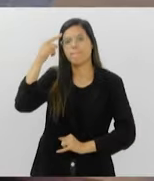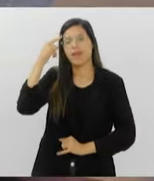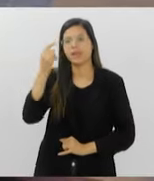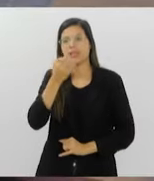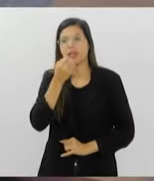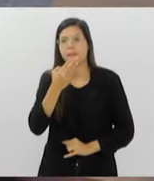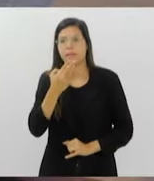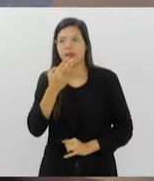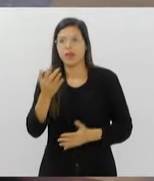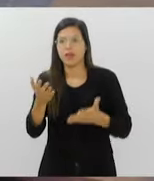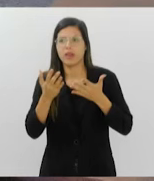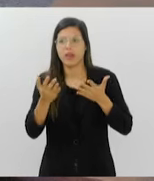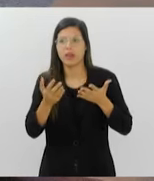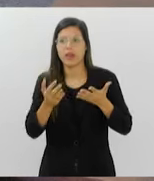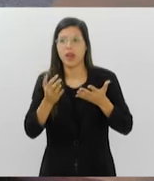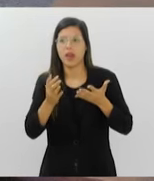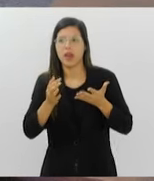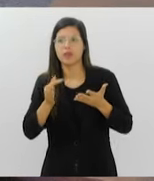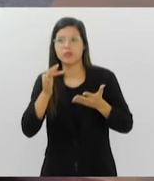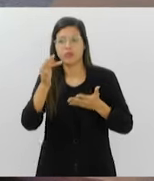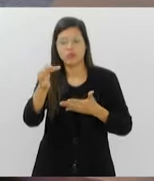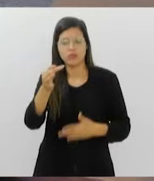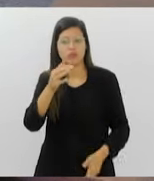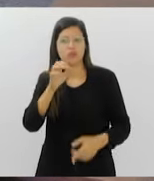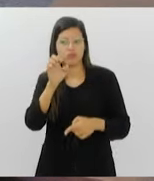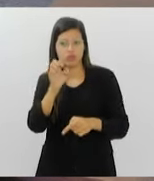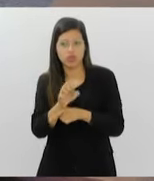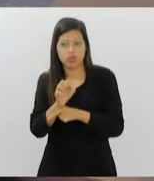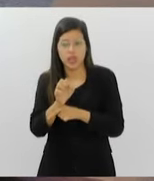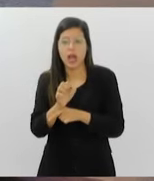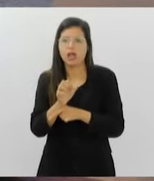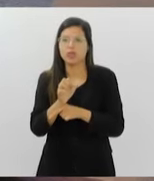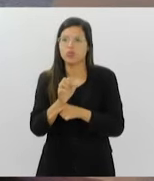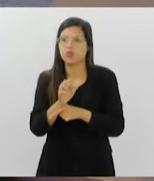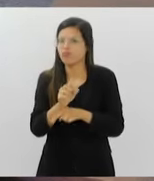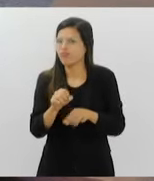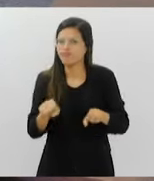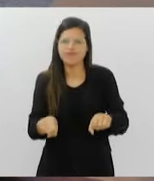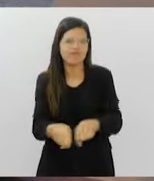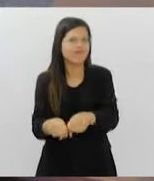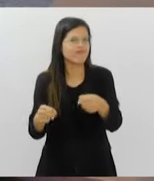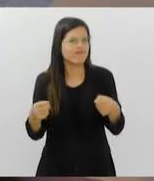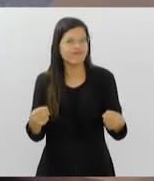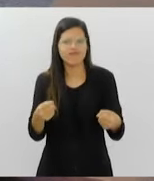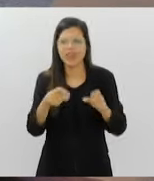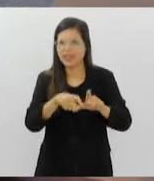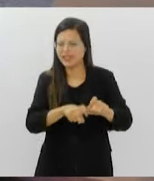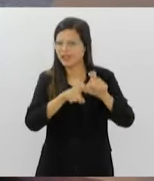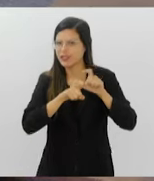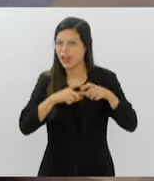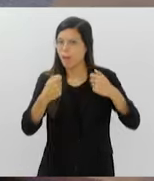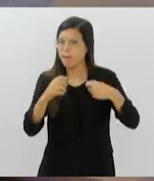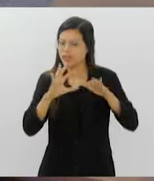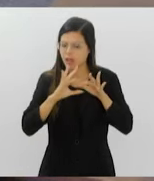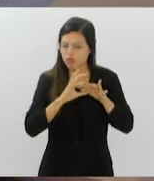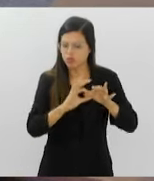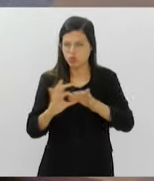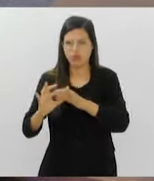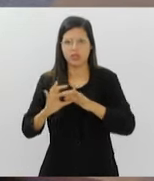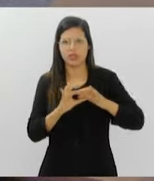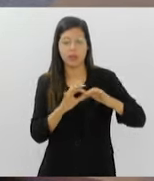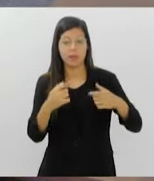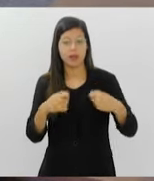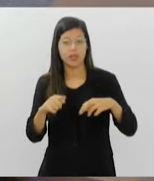vocês querem para frente de um Estado que está quebrado, de um Estado que precisa de união, de um Estado que precisa